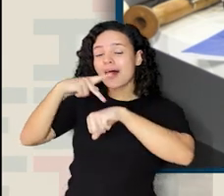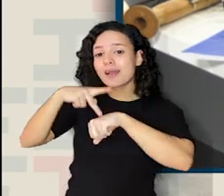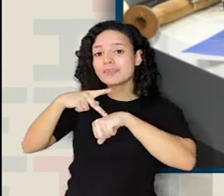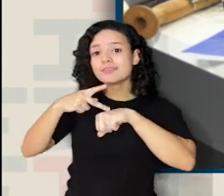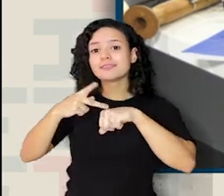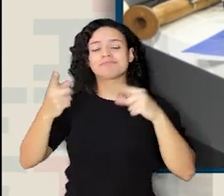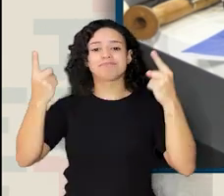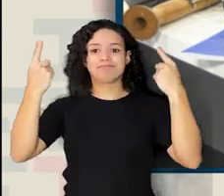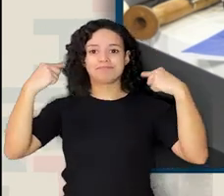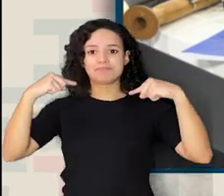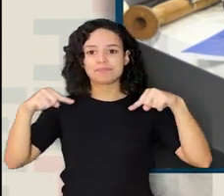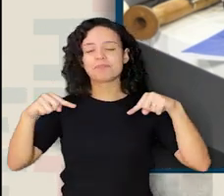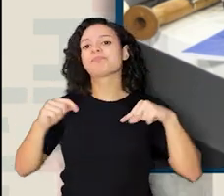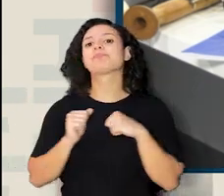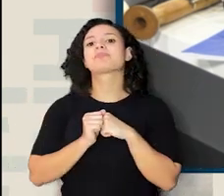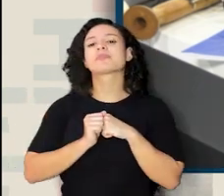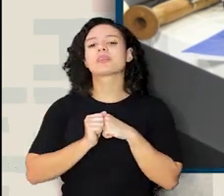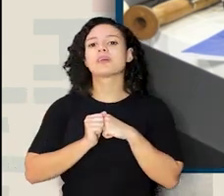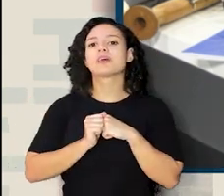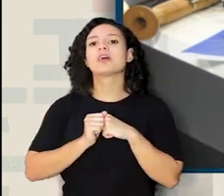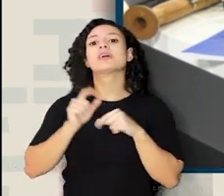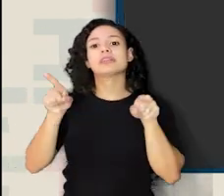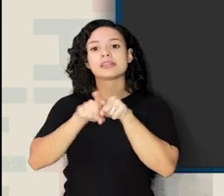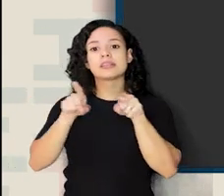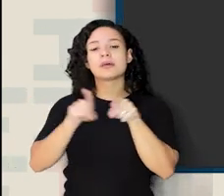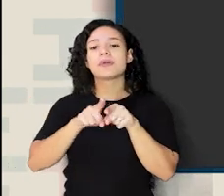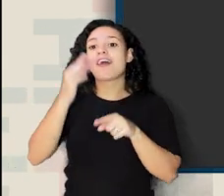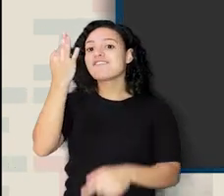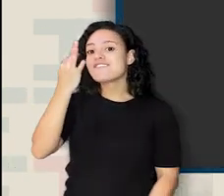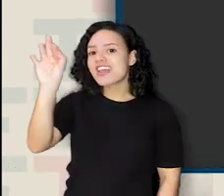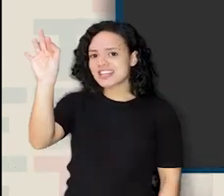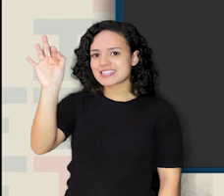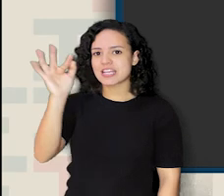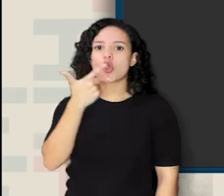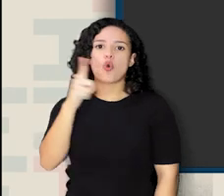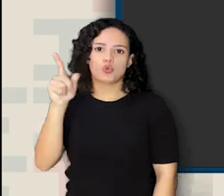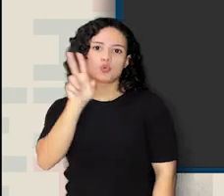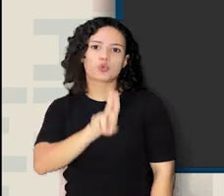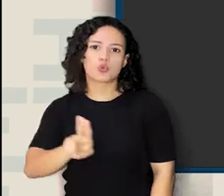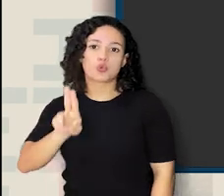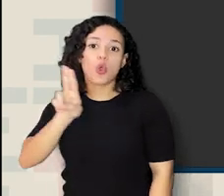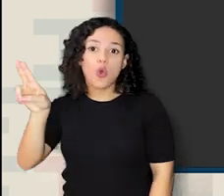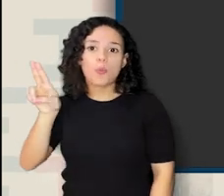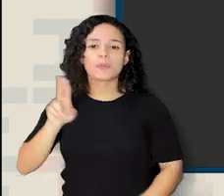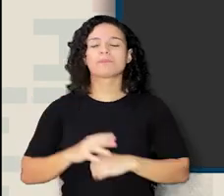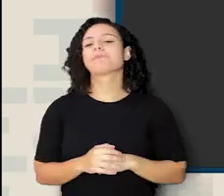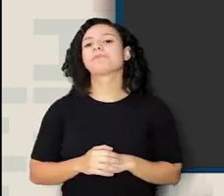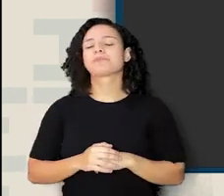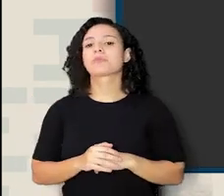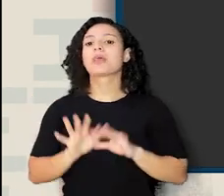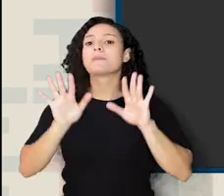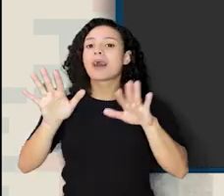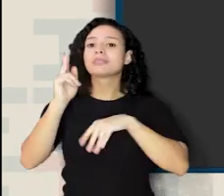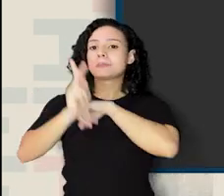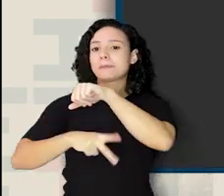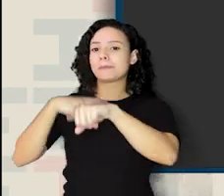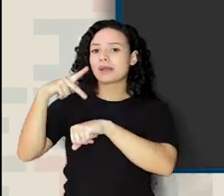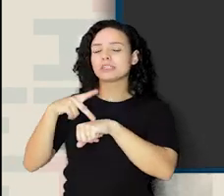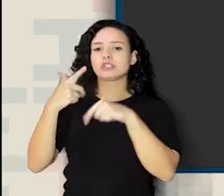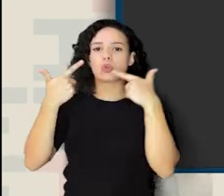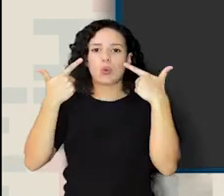Espanha, né? E flûte à bec também em francês, né?